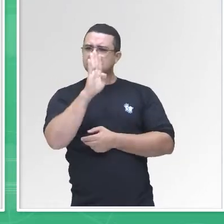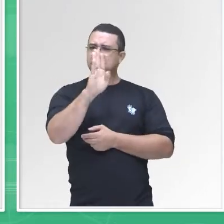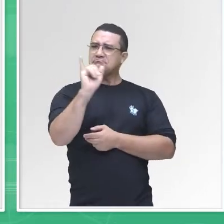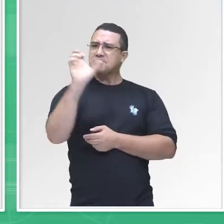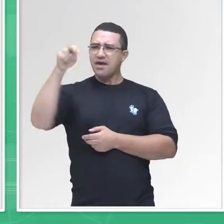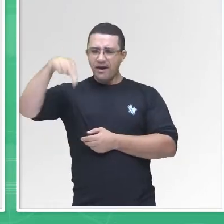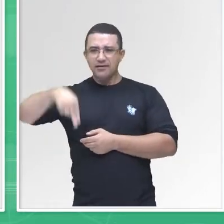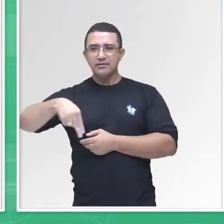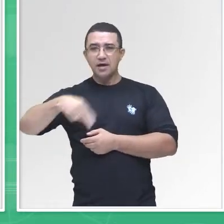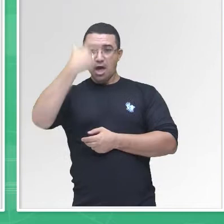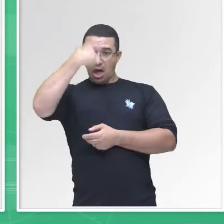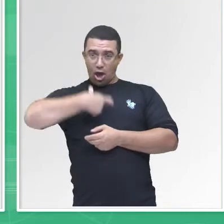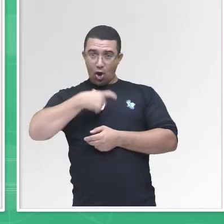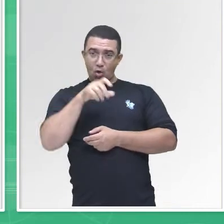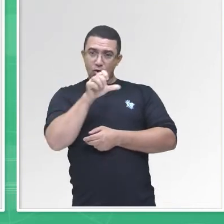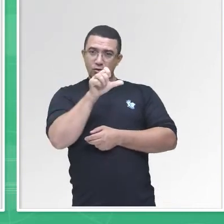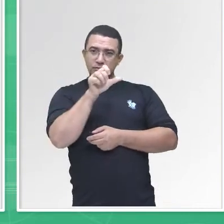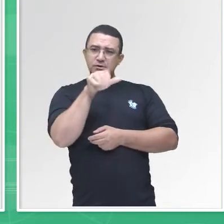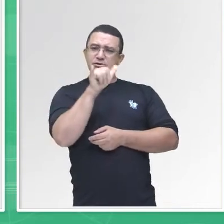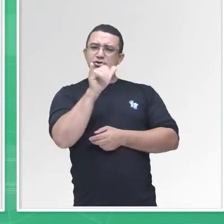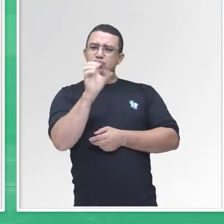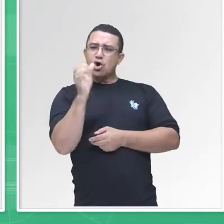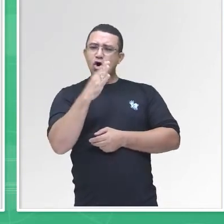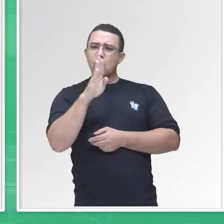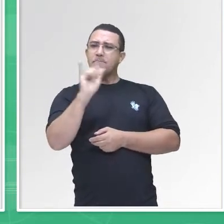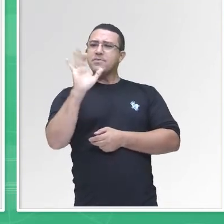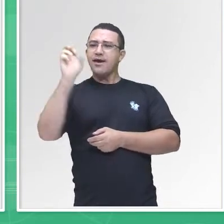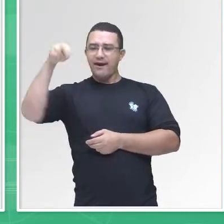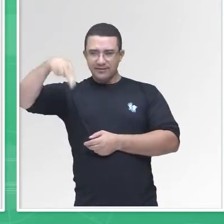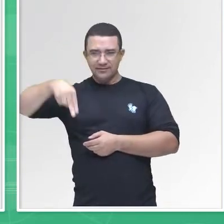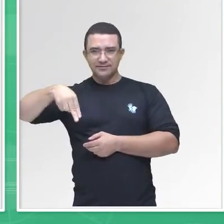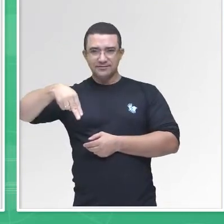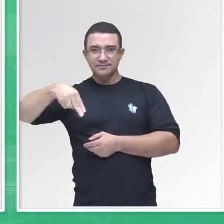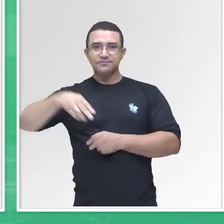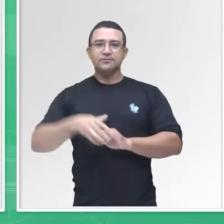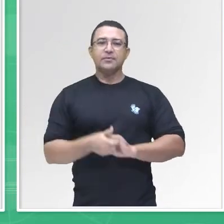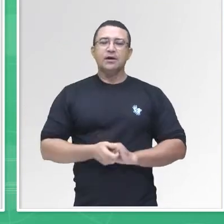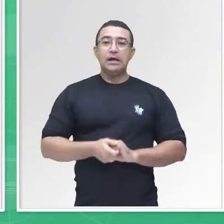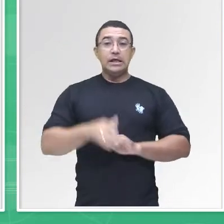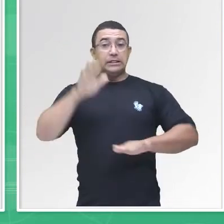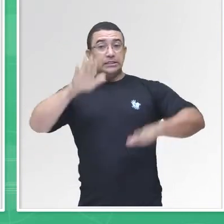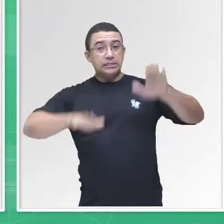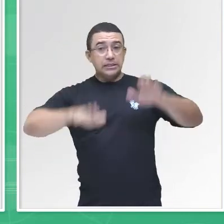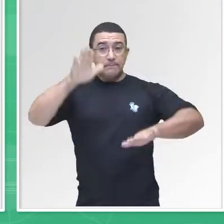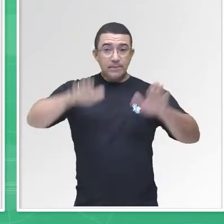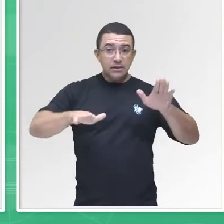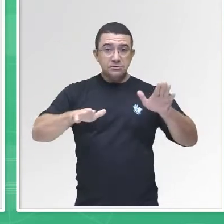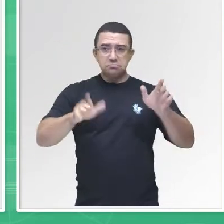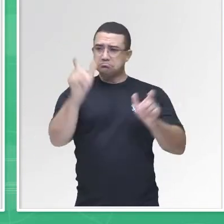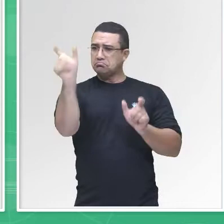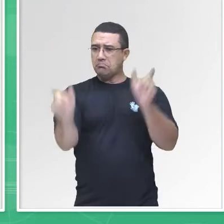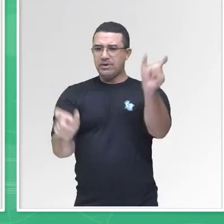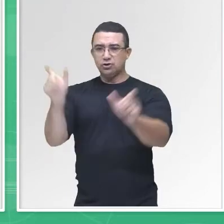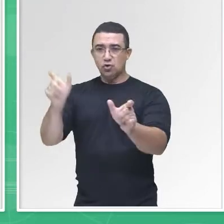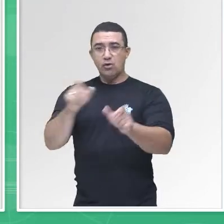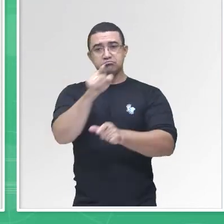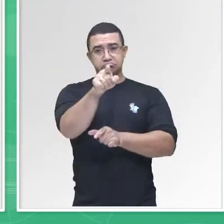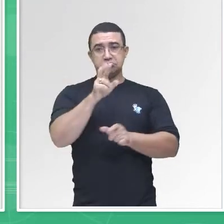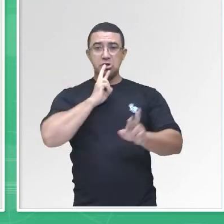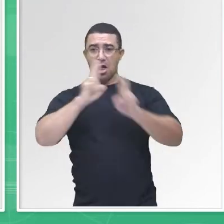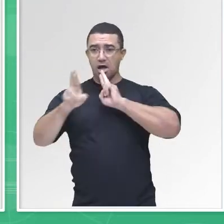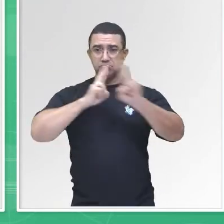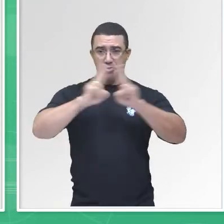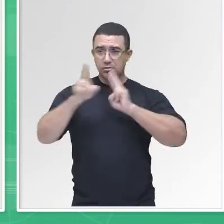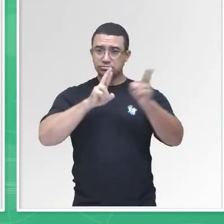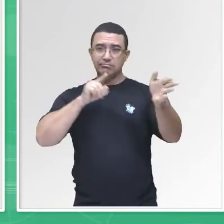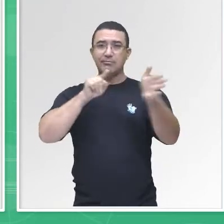muy bien. E tu? Já faz uma outra pergunta, né? Dependendo de quem seja a pessoa, você responde essa perguntinha aqui,